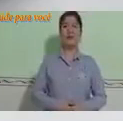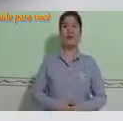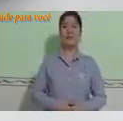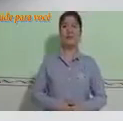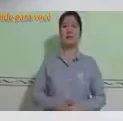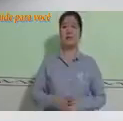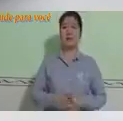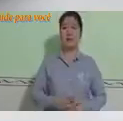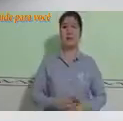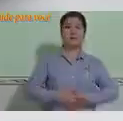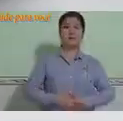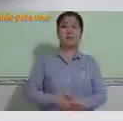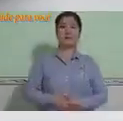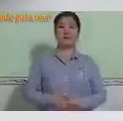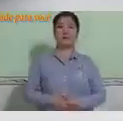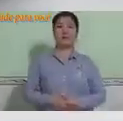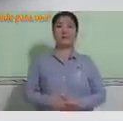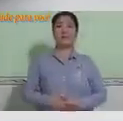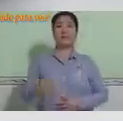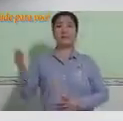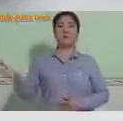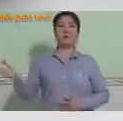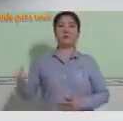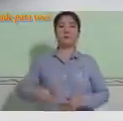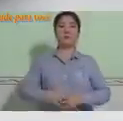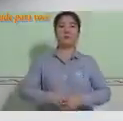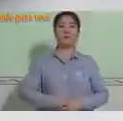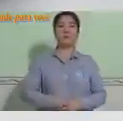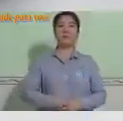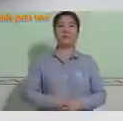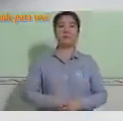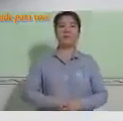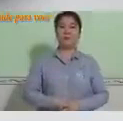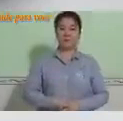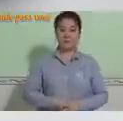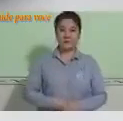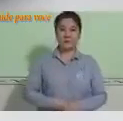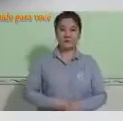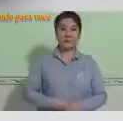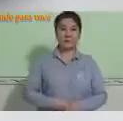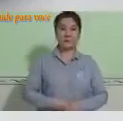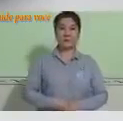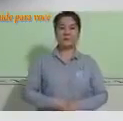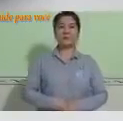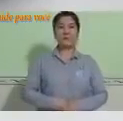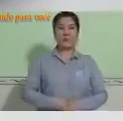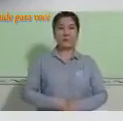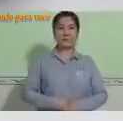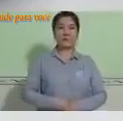DOLADOMNORDACOLHERPADRATIO 1 COPO parêntese aberto 200 ml parêntese fechado de água filtrada, vírgula,